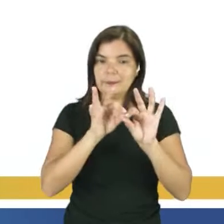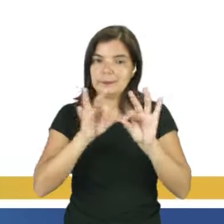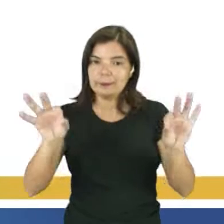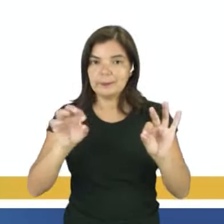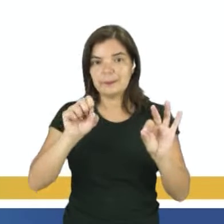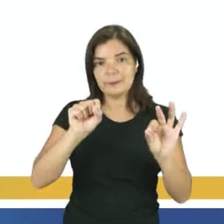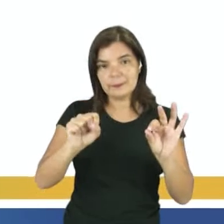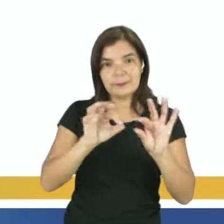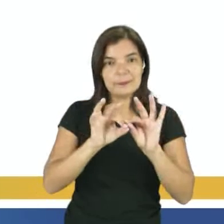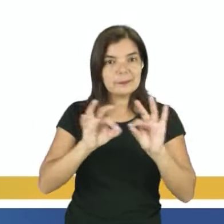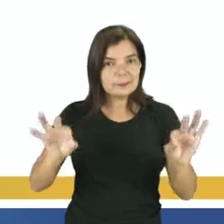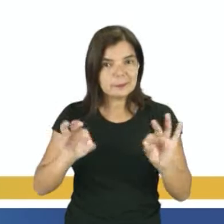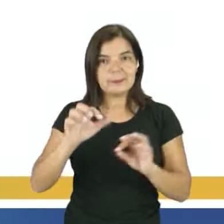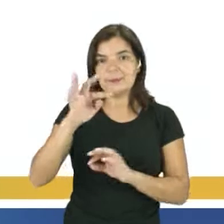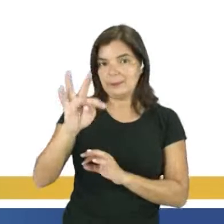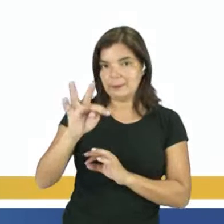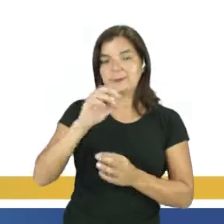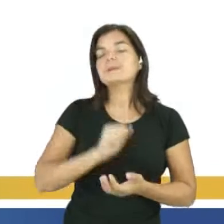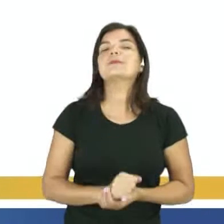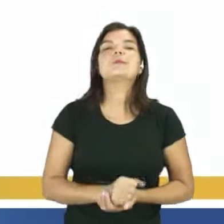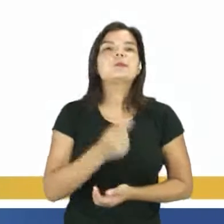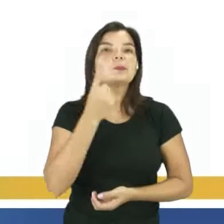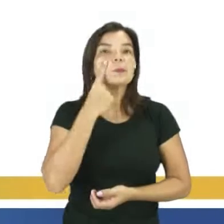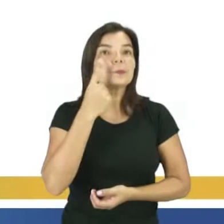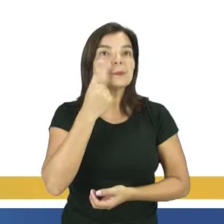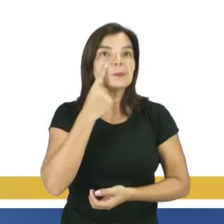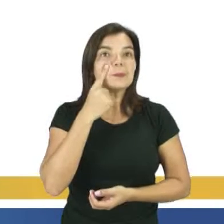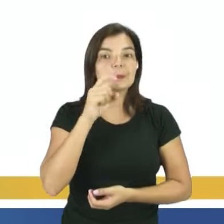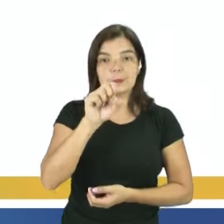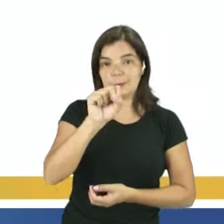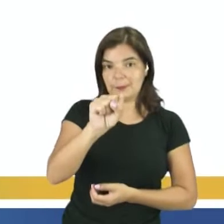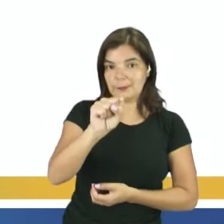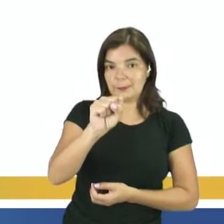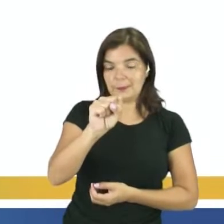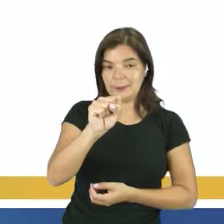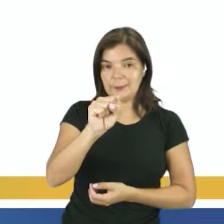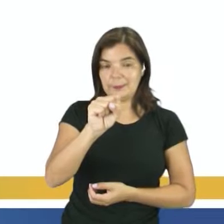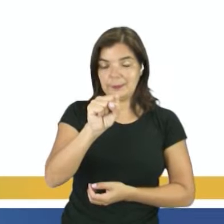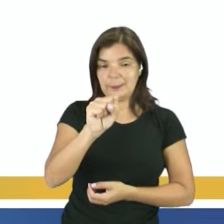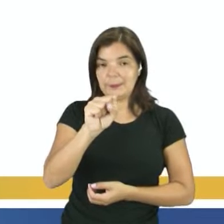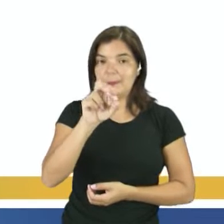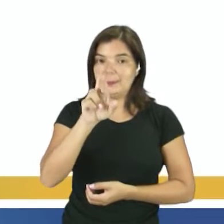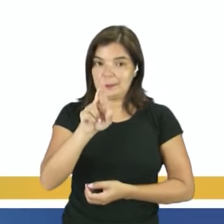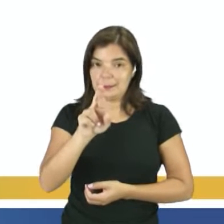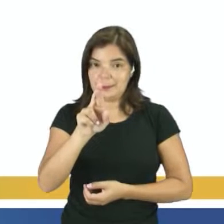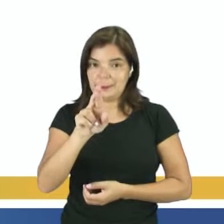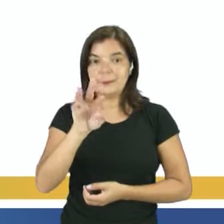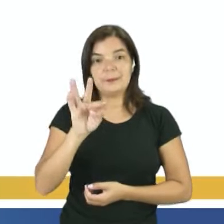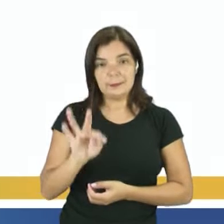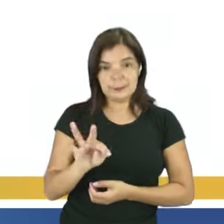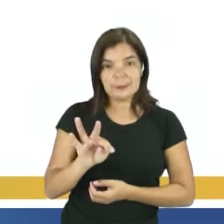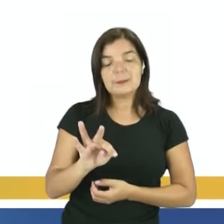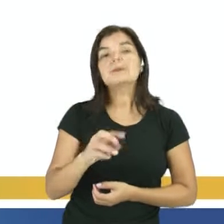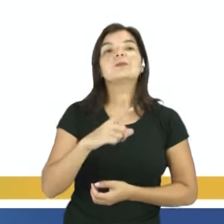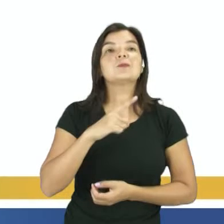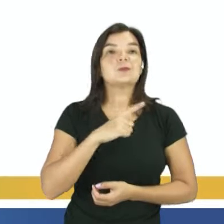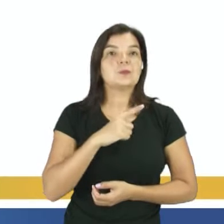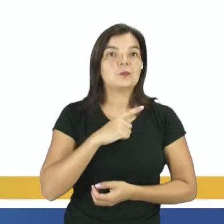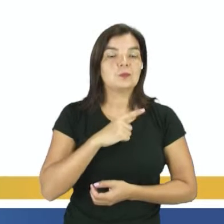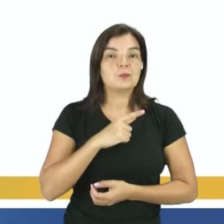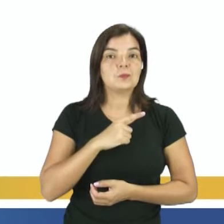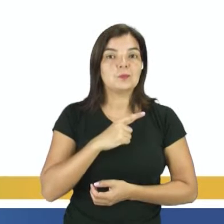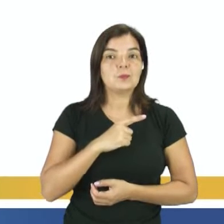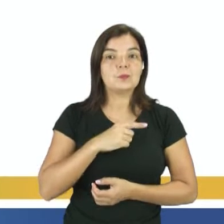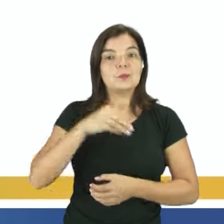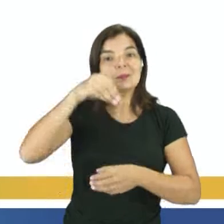reta S e a reta T. Repare que a reta S, a reta R e a reta T estão contidas